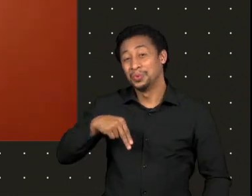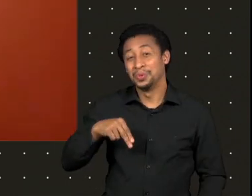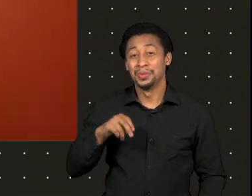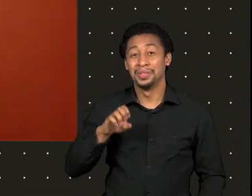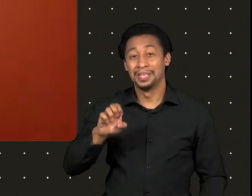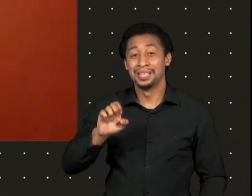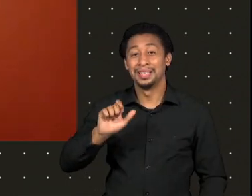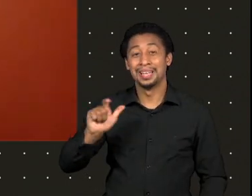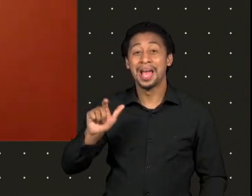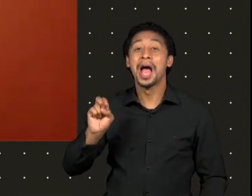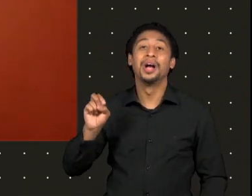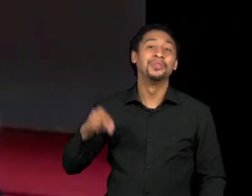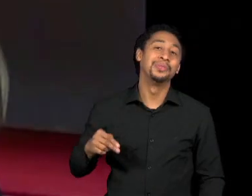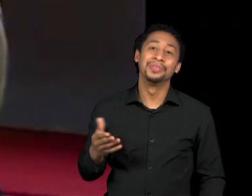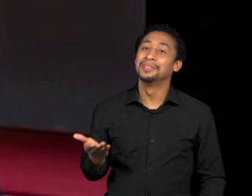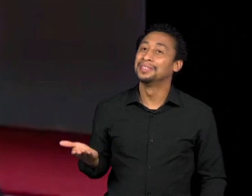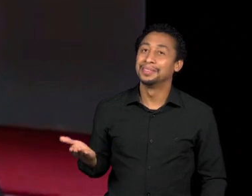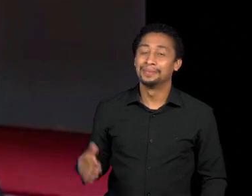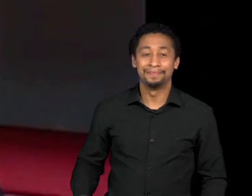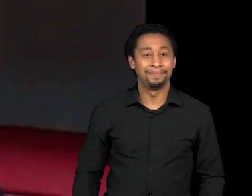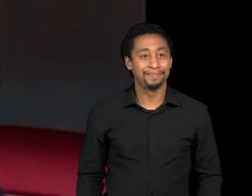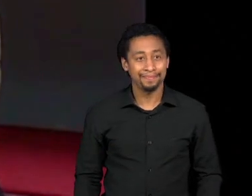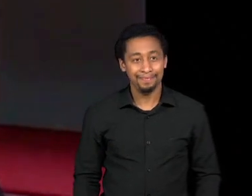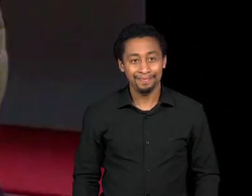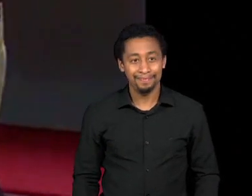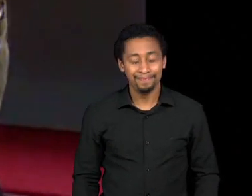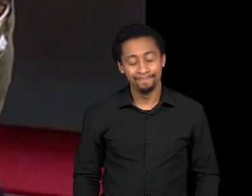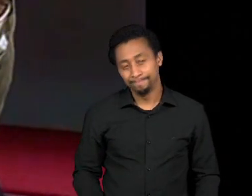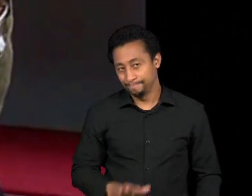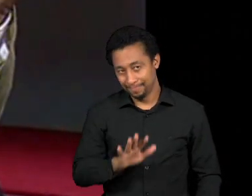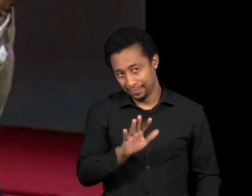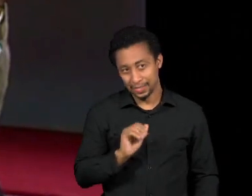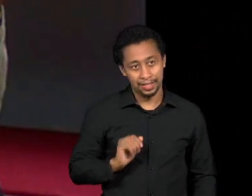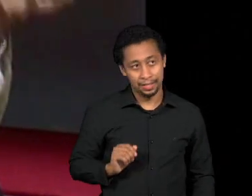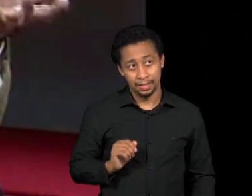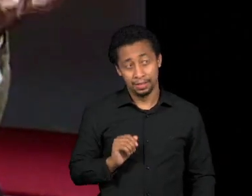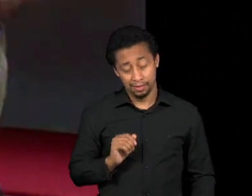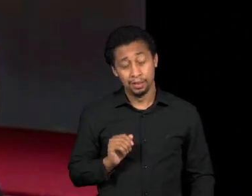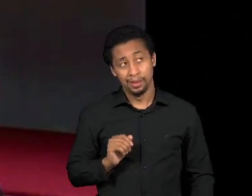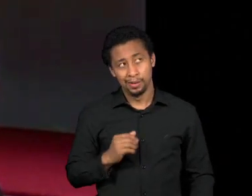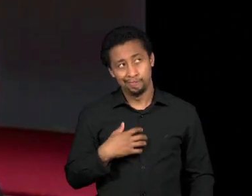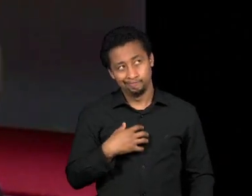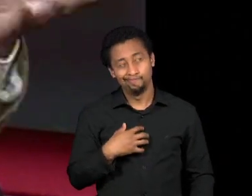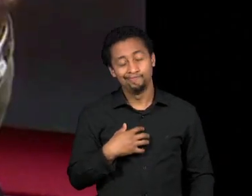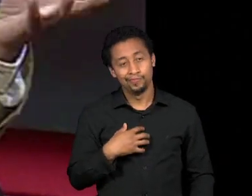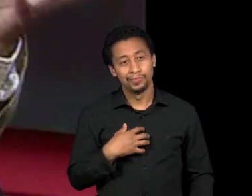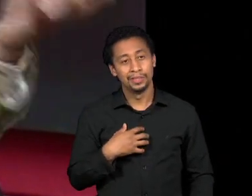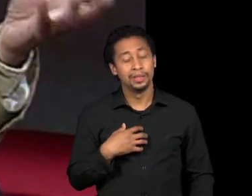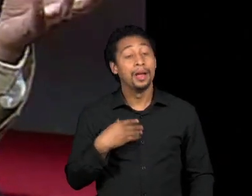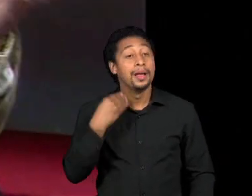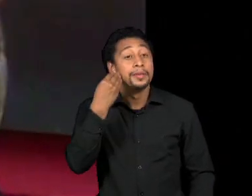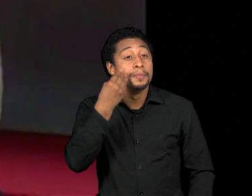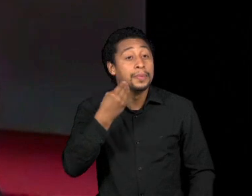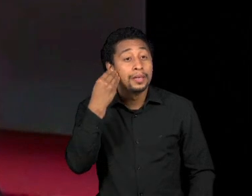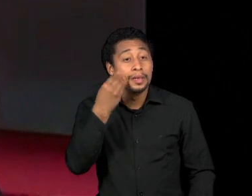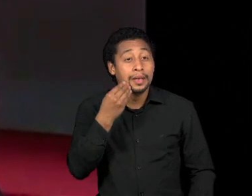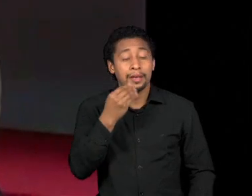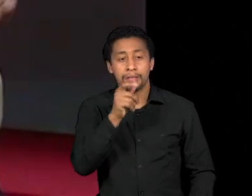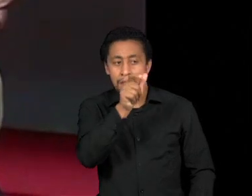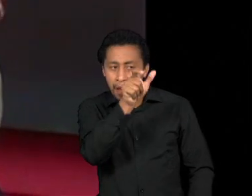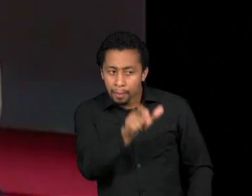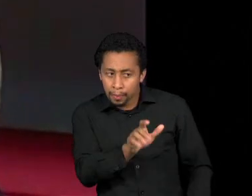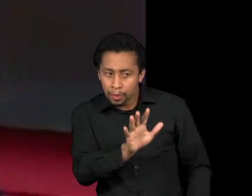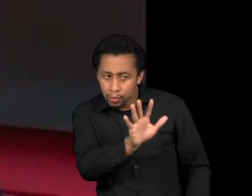o filho. Porque eu vejo muito nisso a experiência daquela pessoa, a